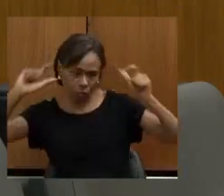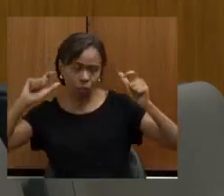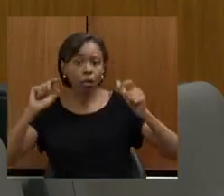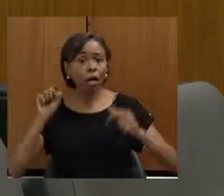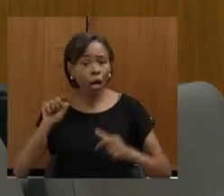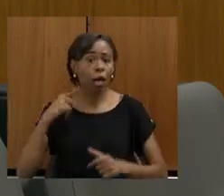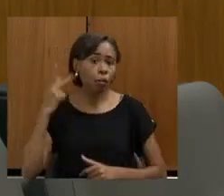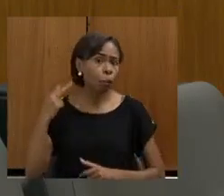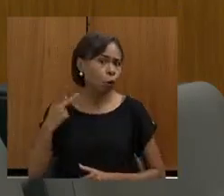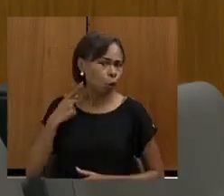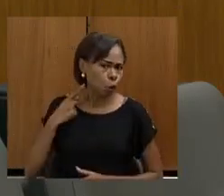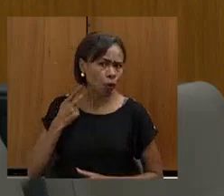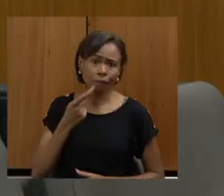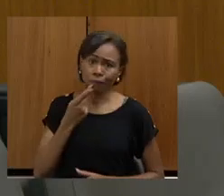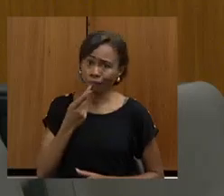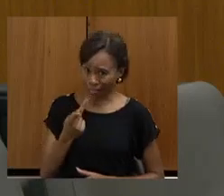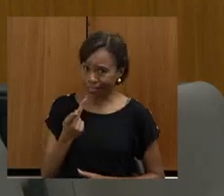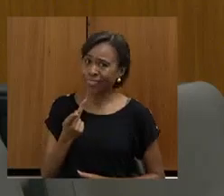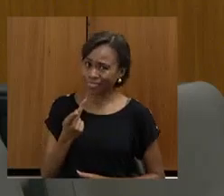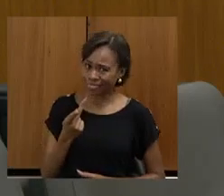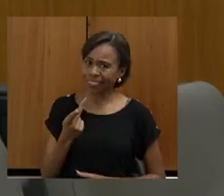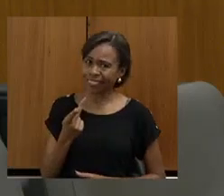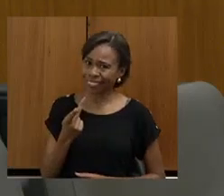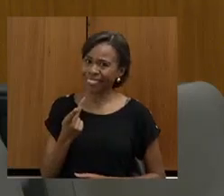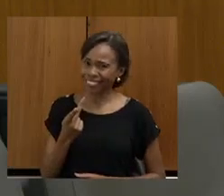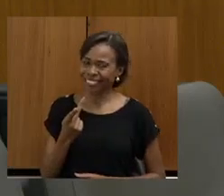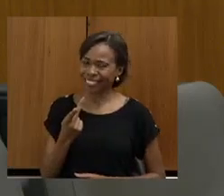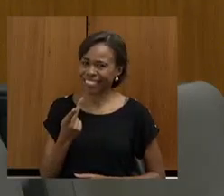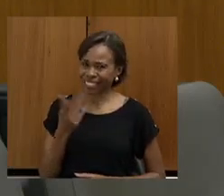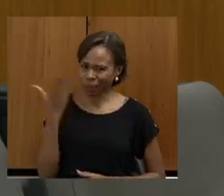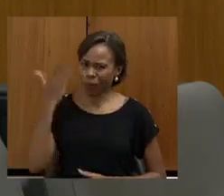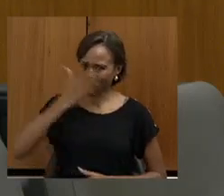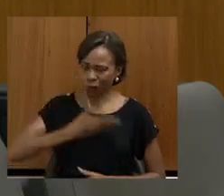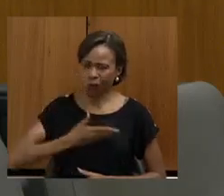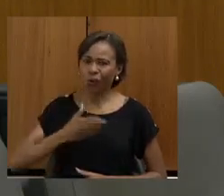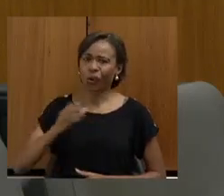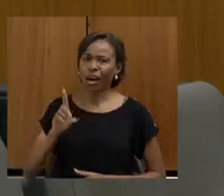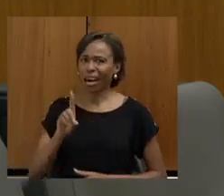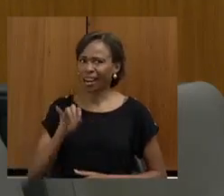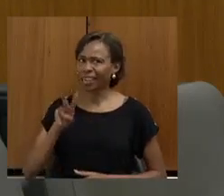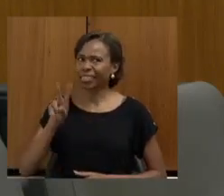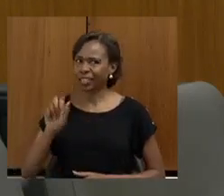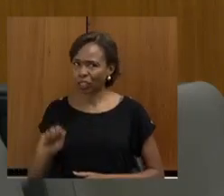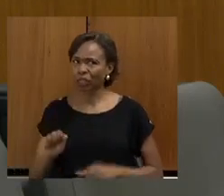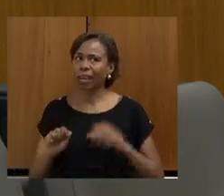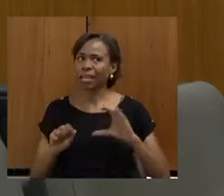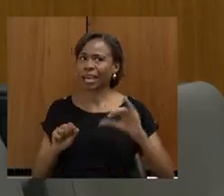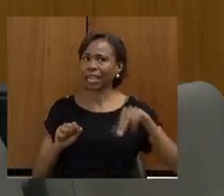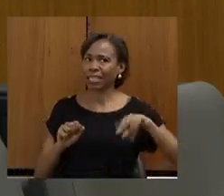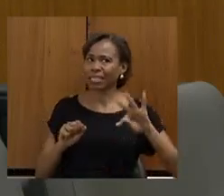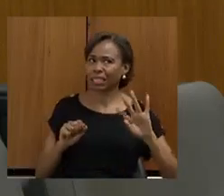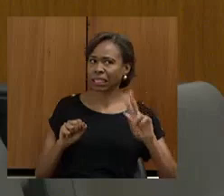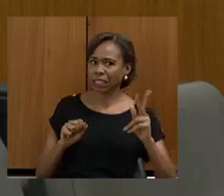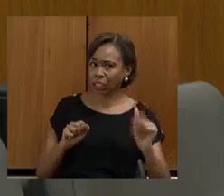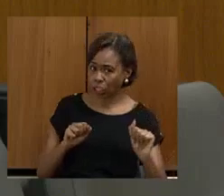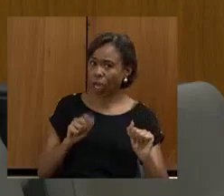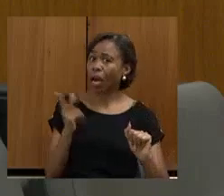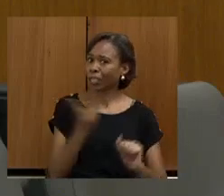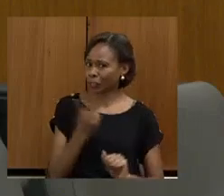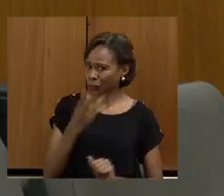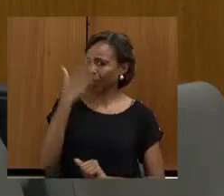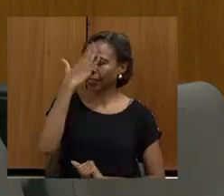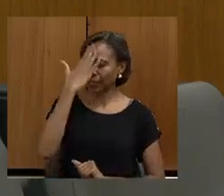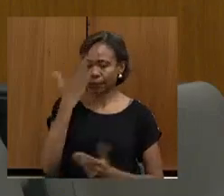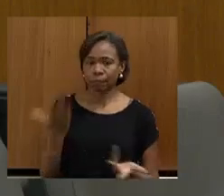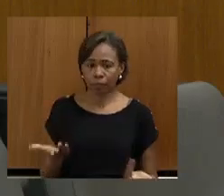reafirma esse fato, que foi falado pela Diva, e que a Cíntia também, ela tinha o conhecimento. sabia